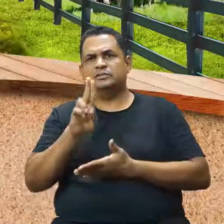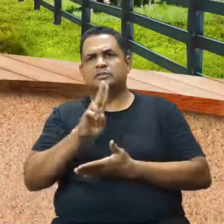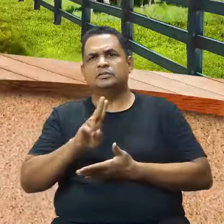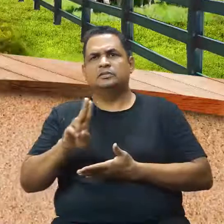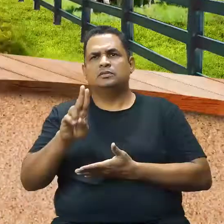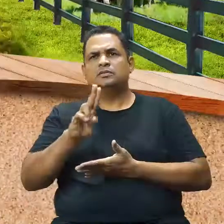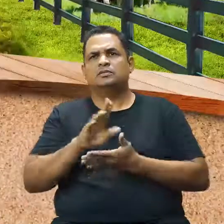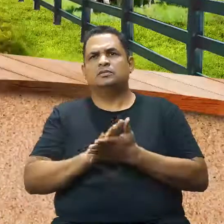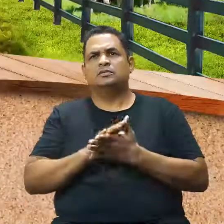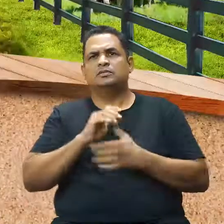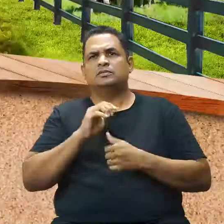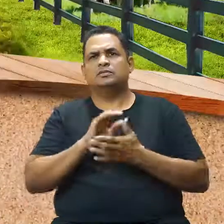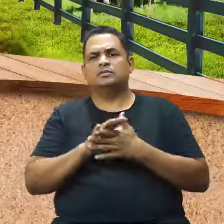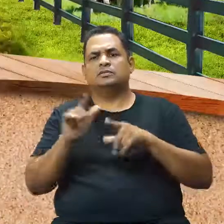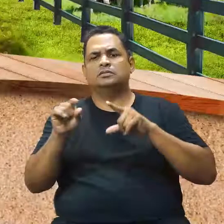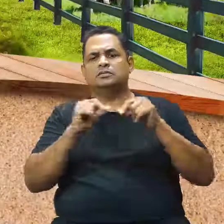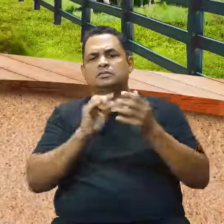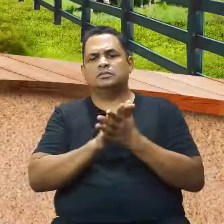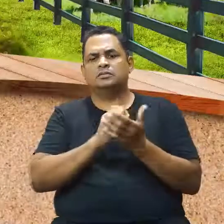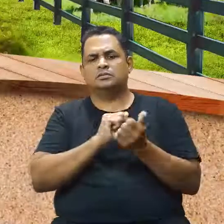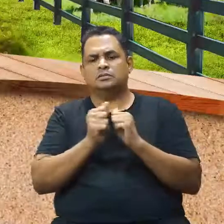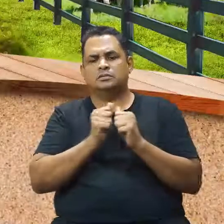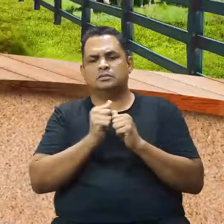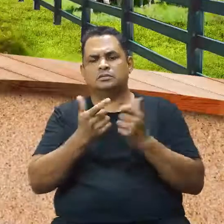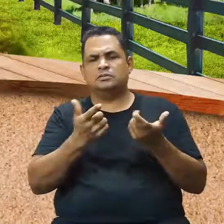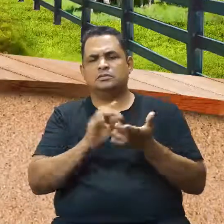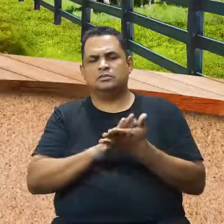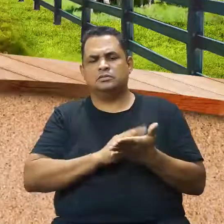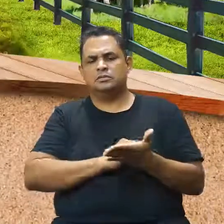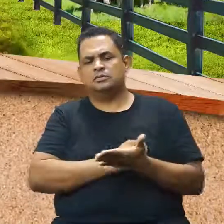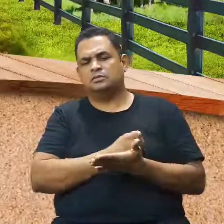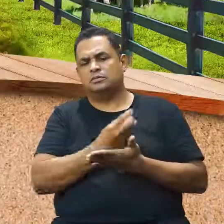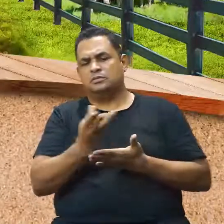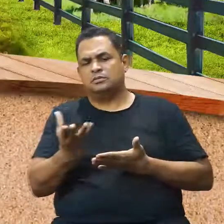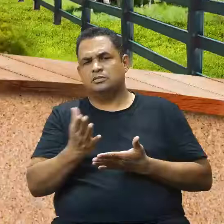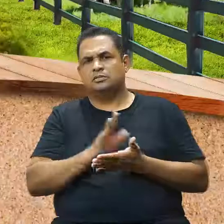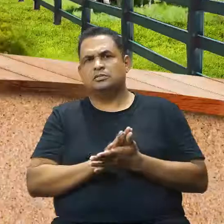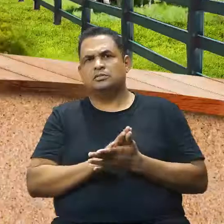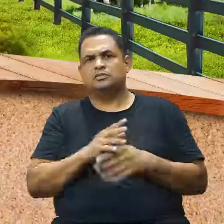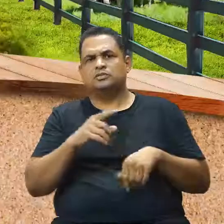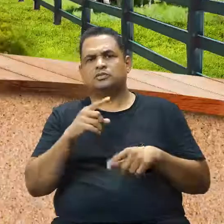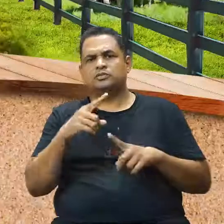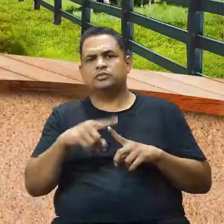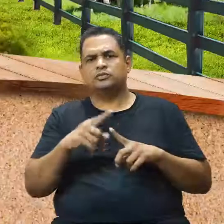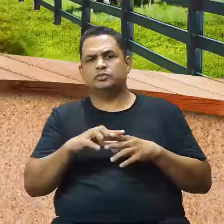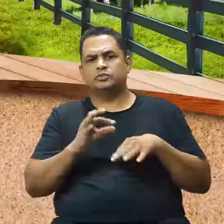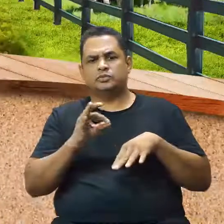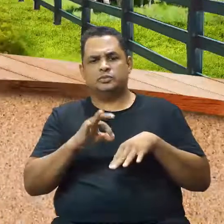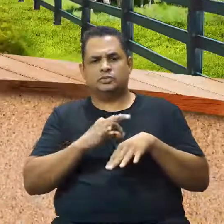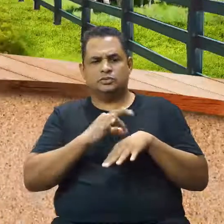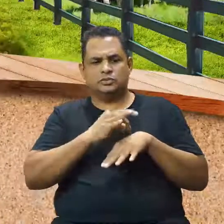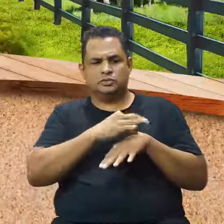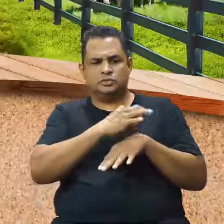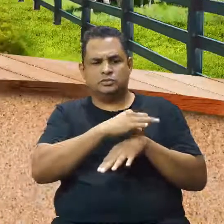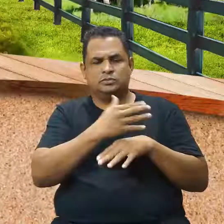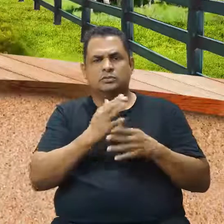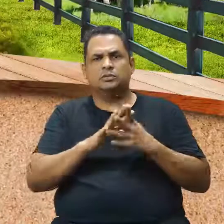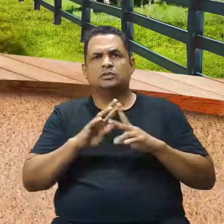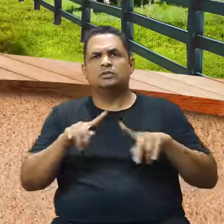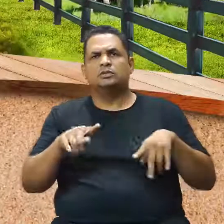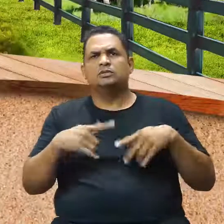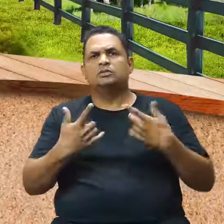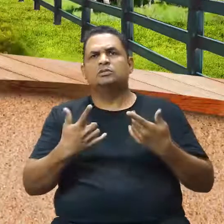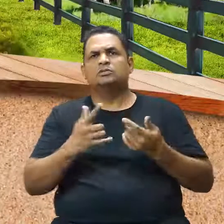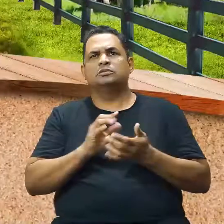utilizar alternativas de controle populacional desse tipo de formiga que incide, mas de uma forma